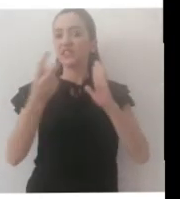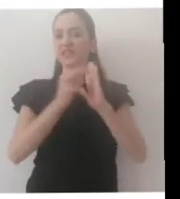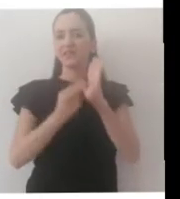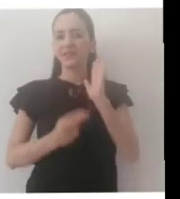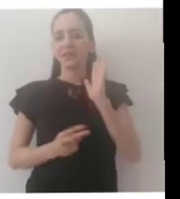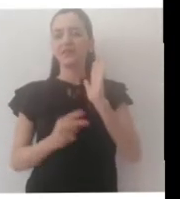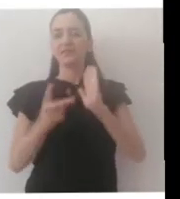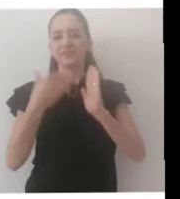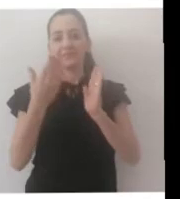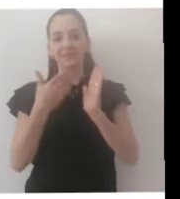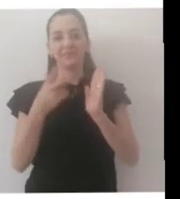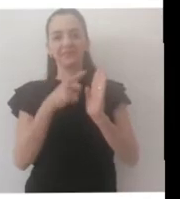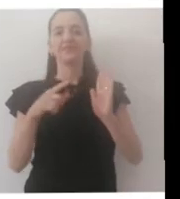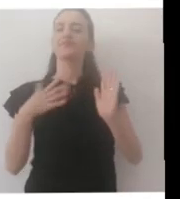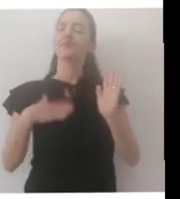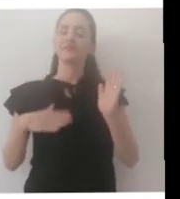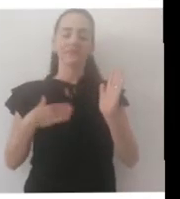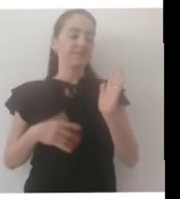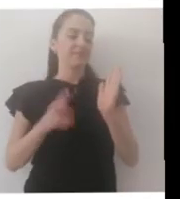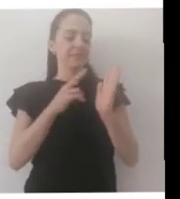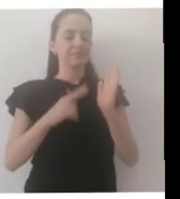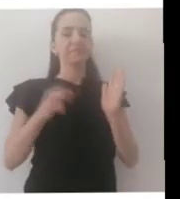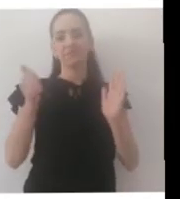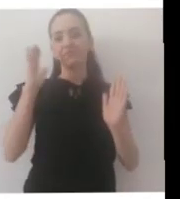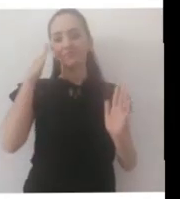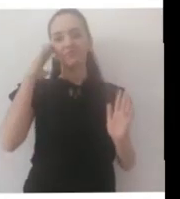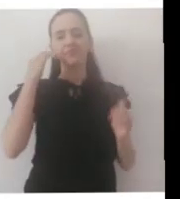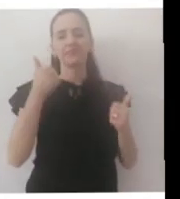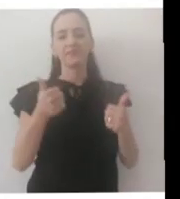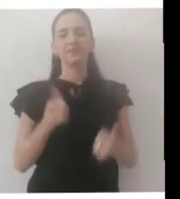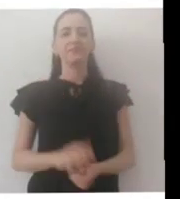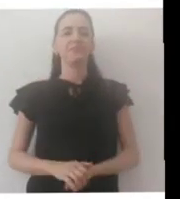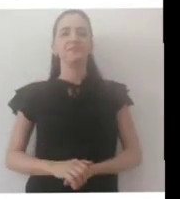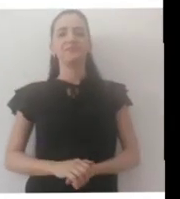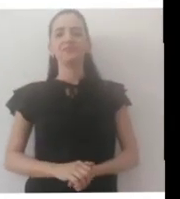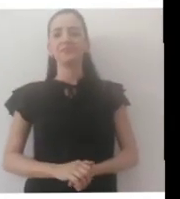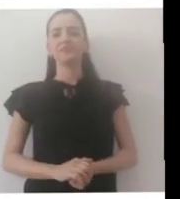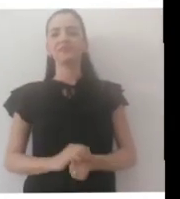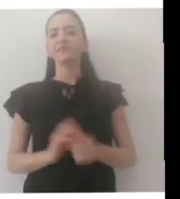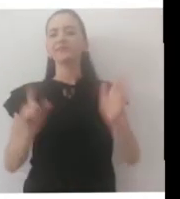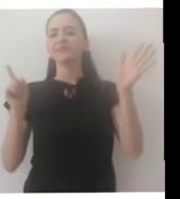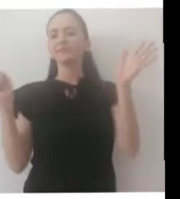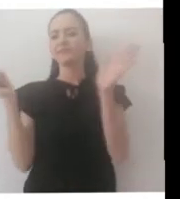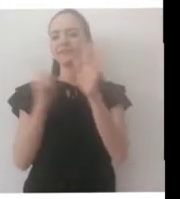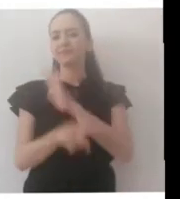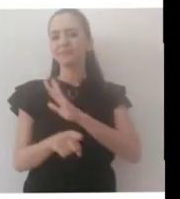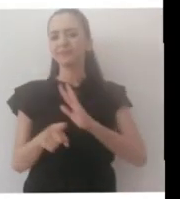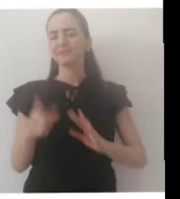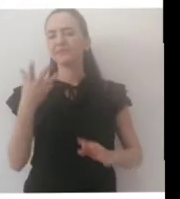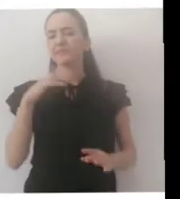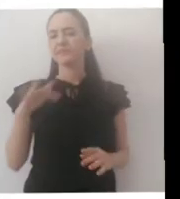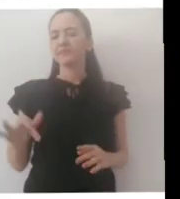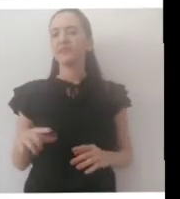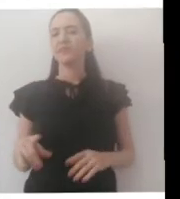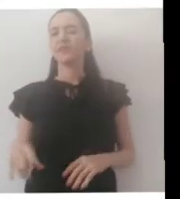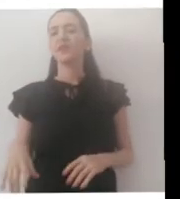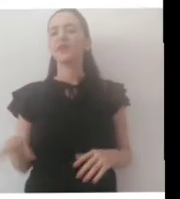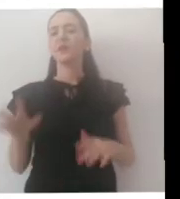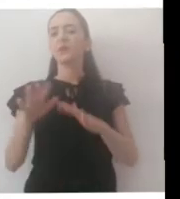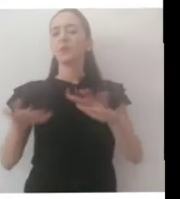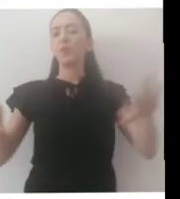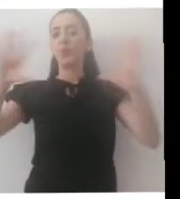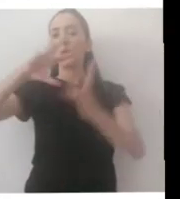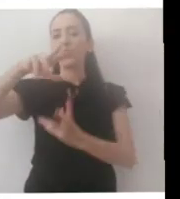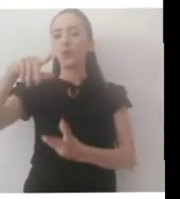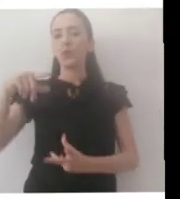mundo? Ó, o que é que eu perguntei? Se existem mais animais ou vacas no mundo. Uma criança de 4 anos de idade não consegue